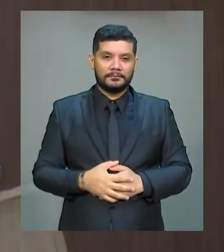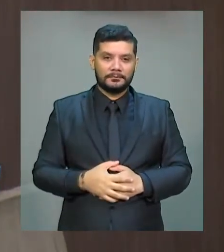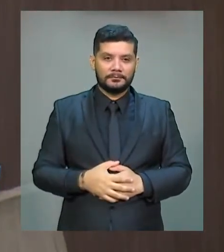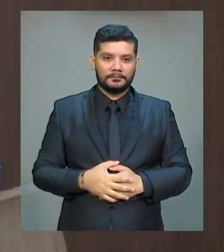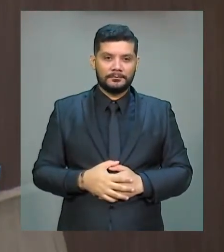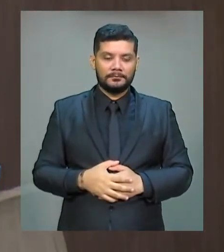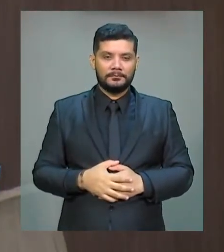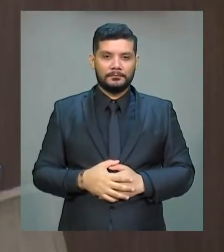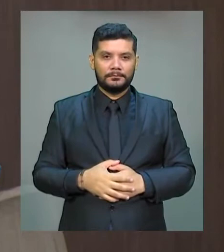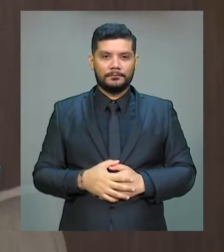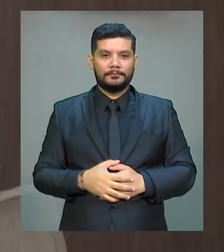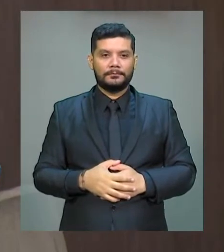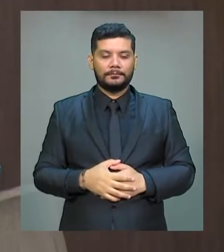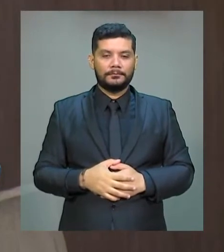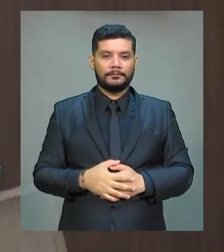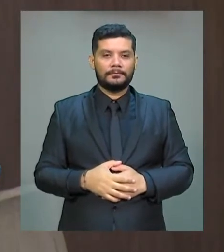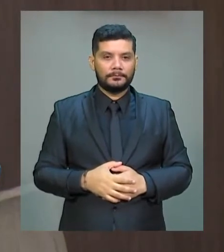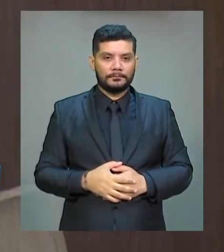militares.